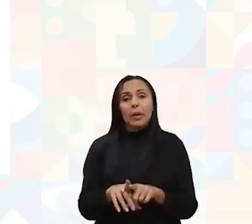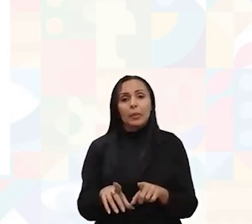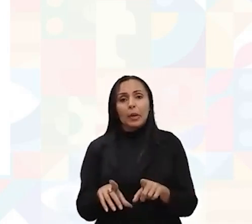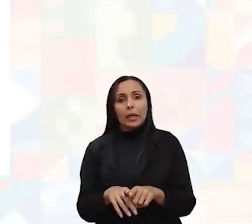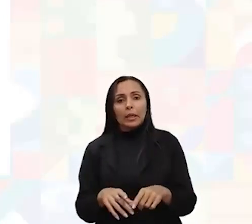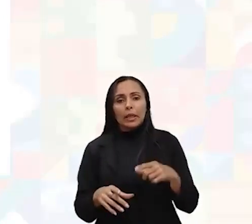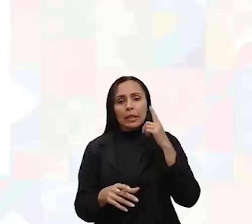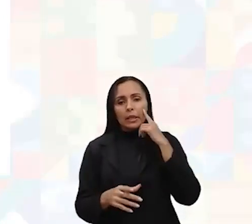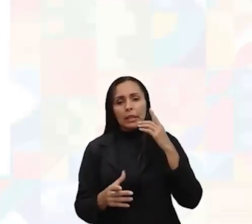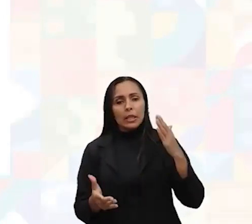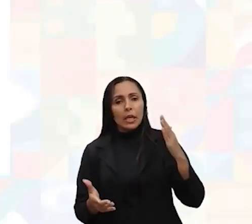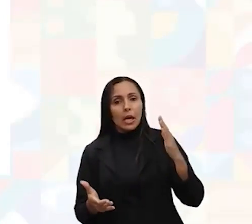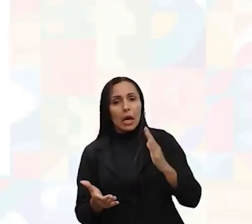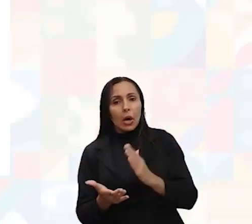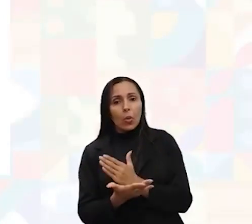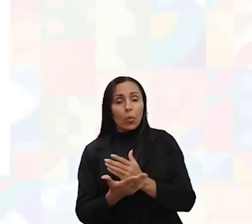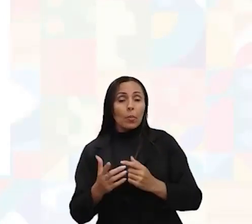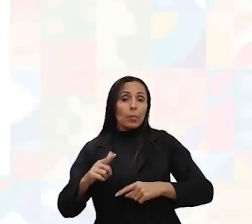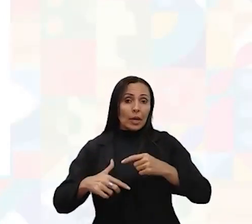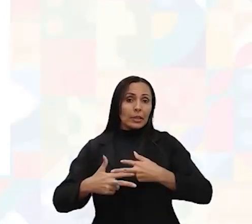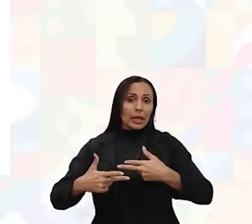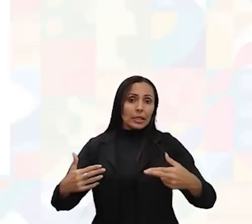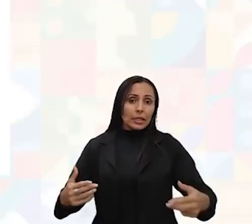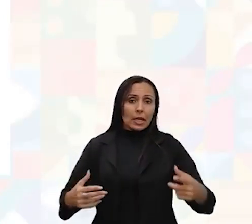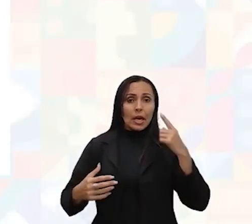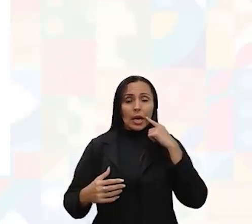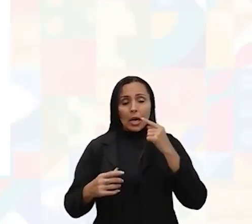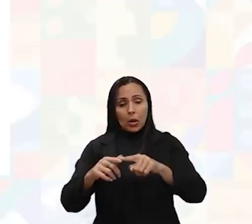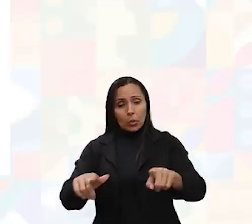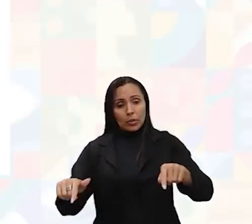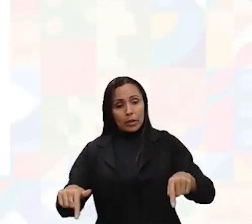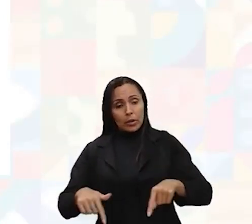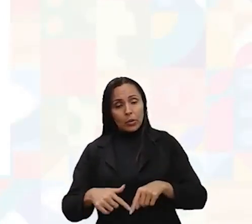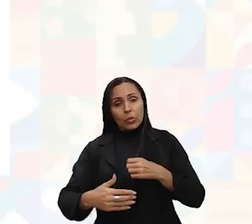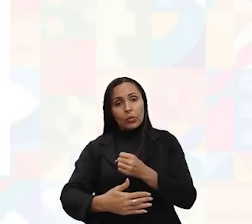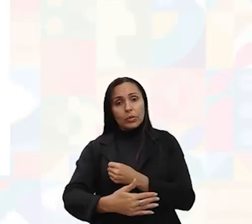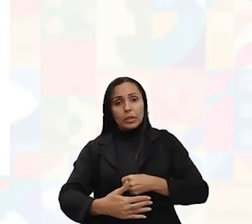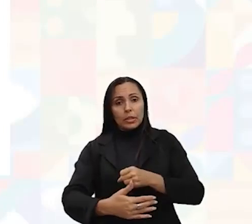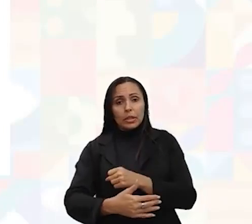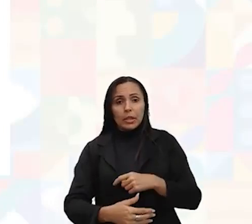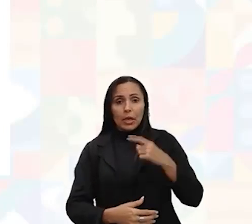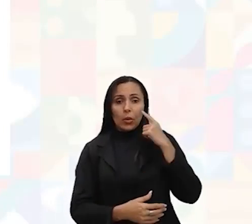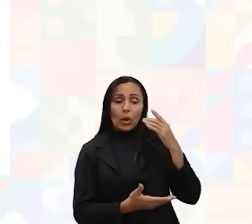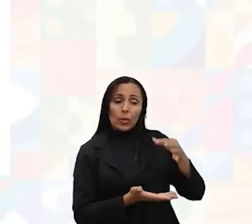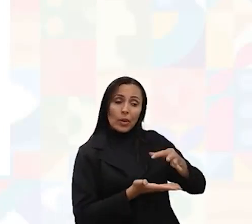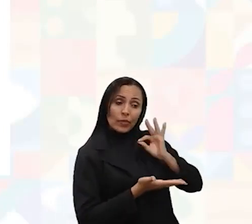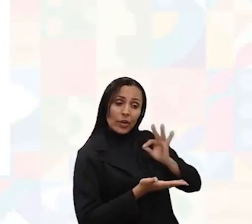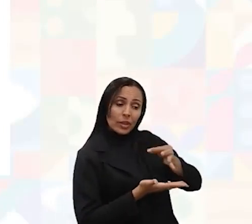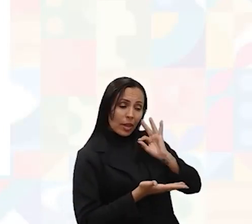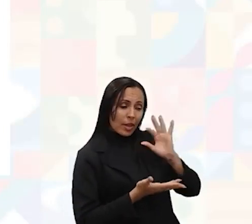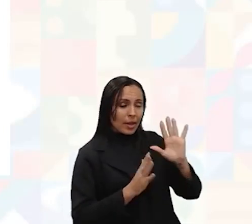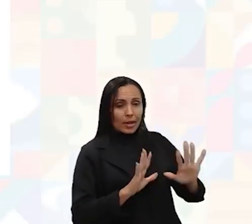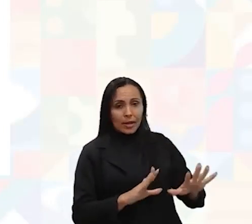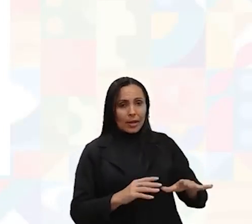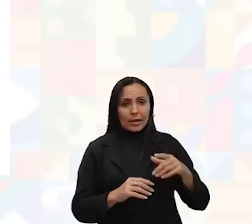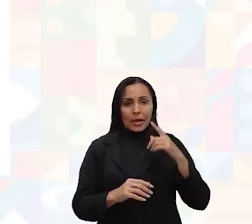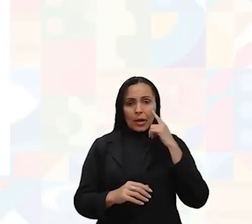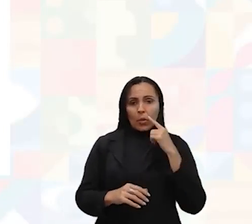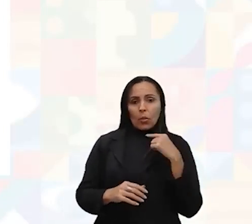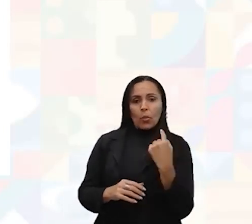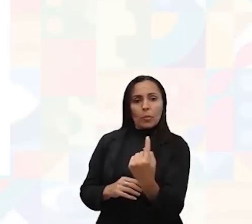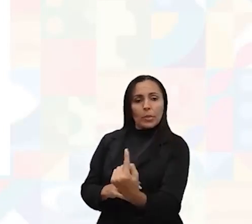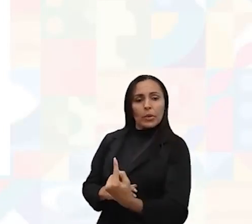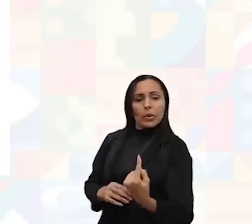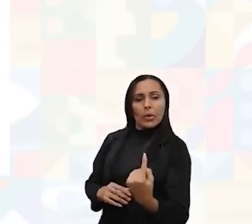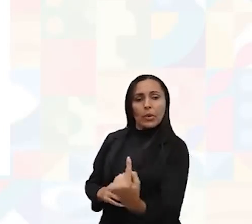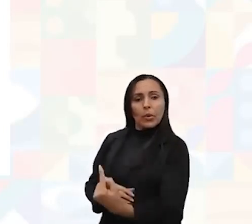ligue algum material na cozinha, né? Por exemplo, uma cafeteira, que ligue um micro-ondas.